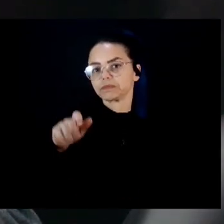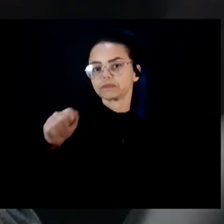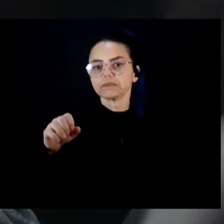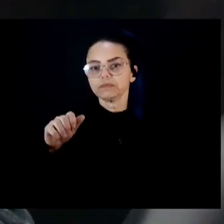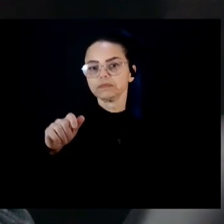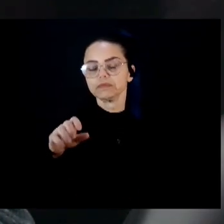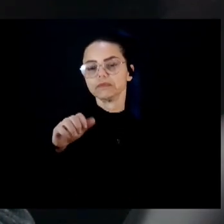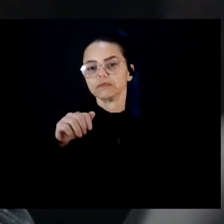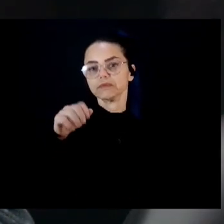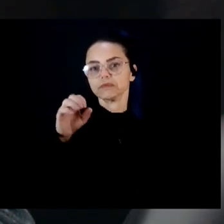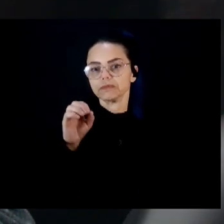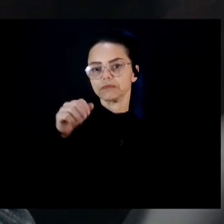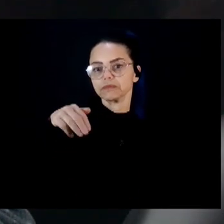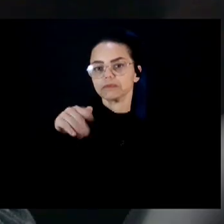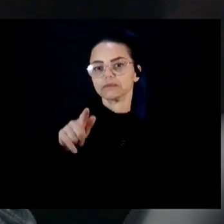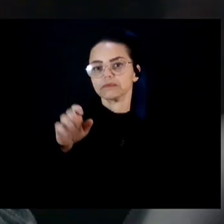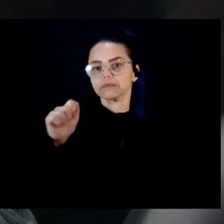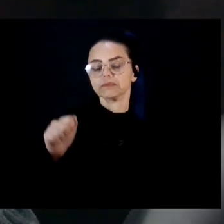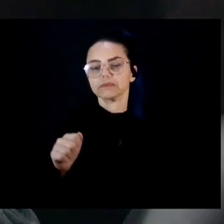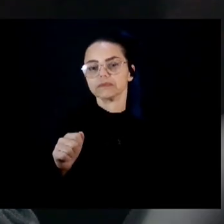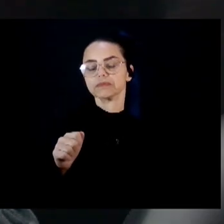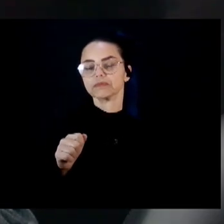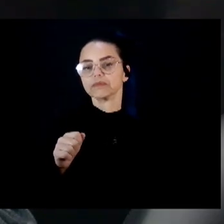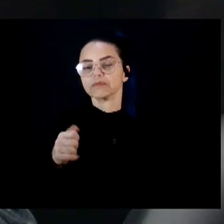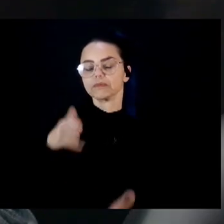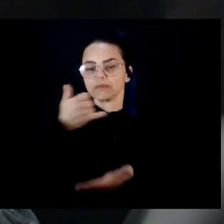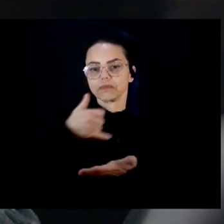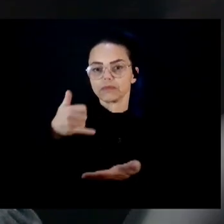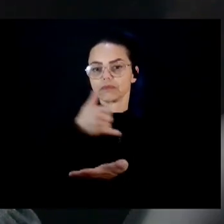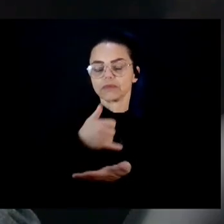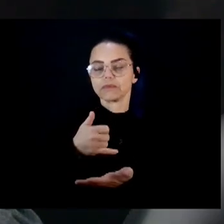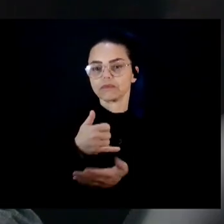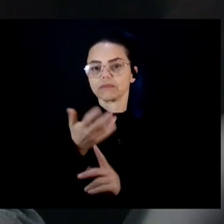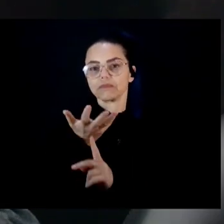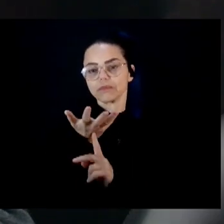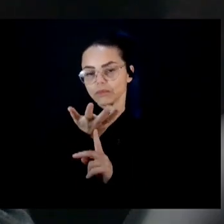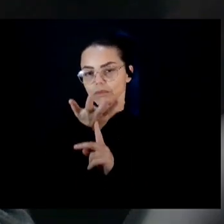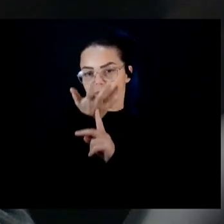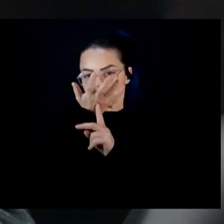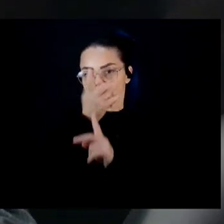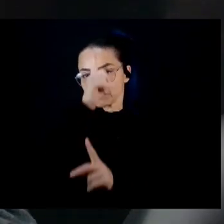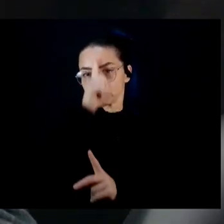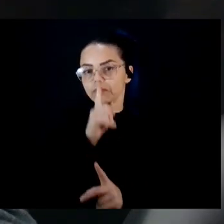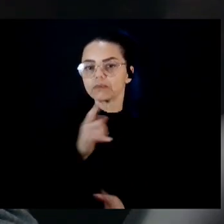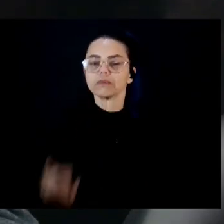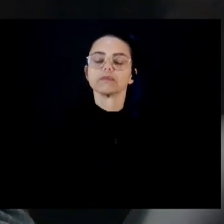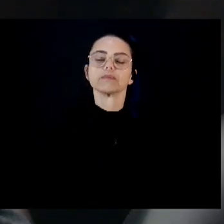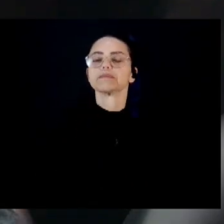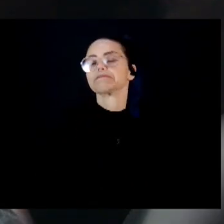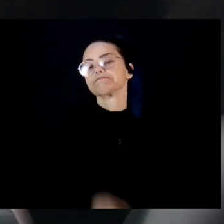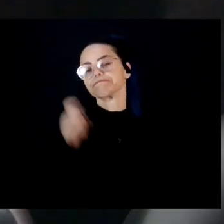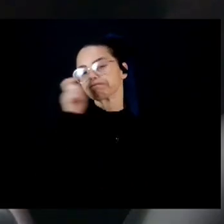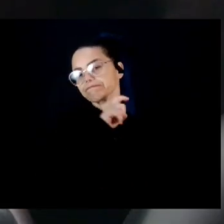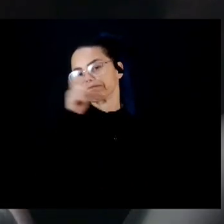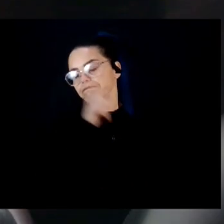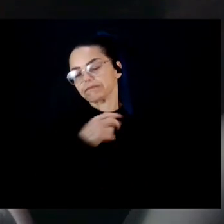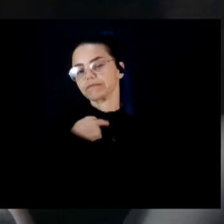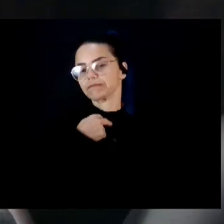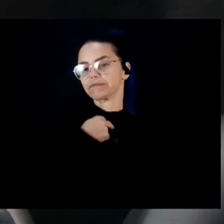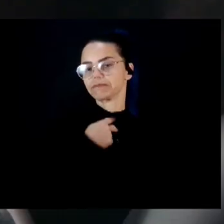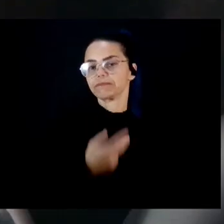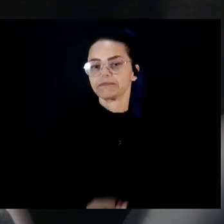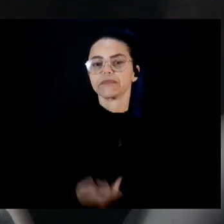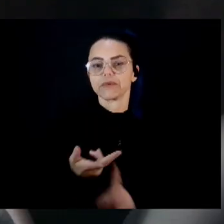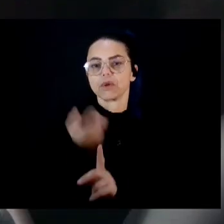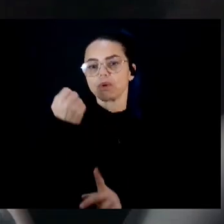de girassol ali dentro do ômega, né? Tem reportagem sobre isso, ou seja, era clandestino. Então, assim, não vale a pena correr esse risco. Procura uma indicação que